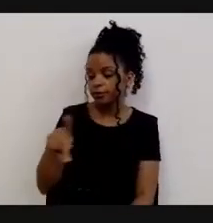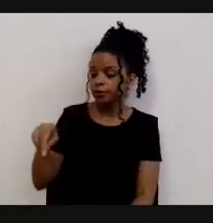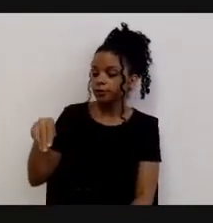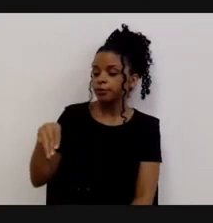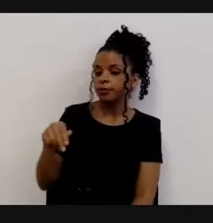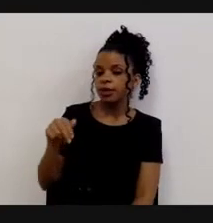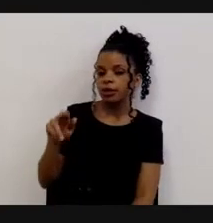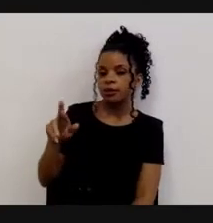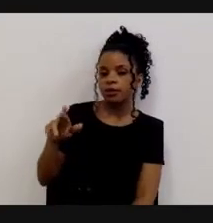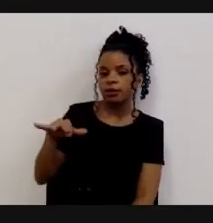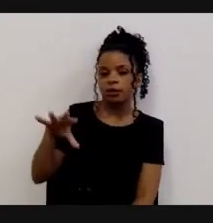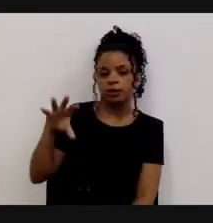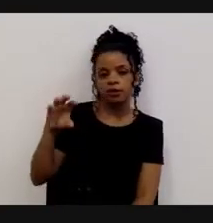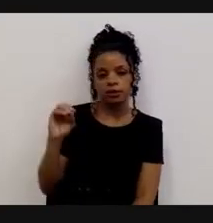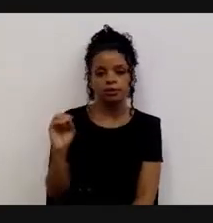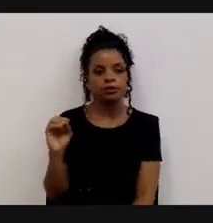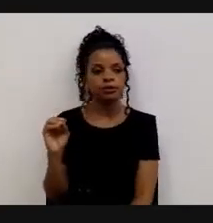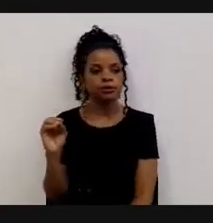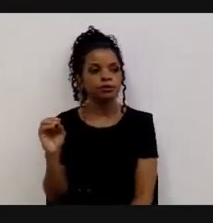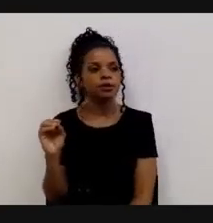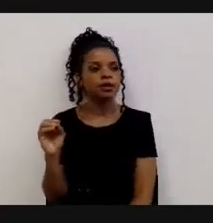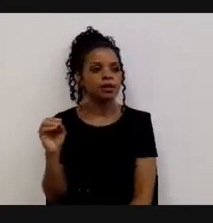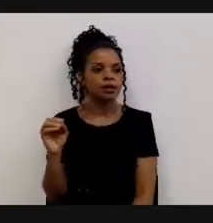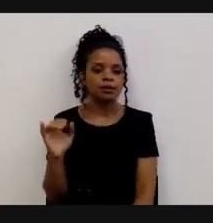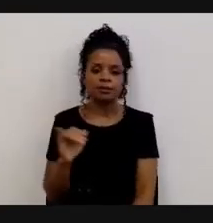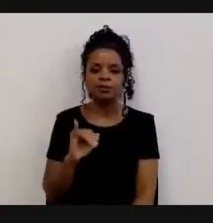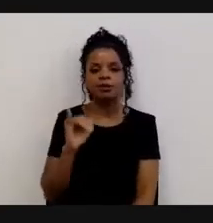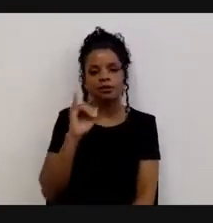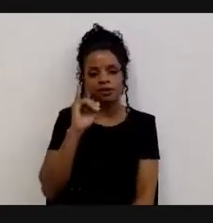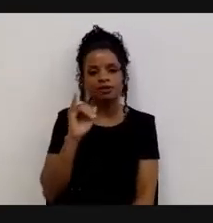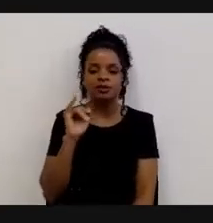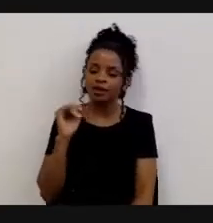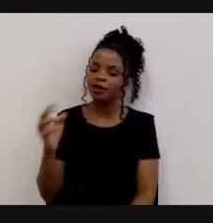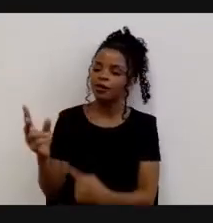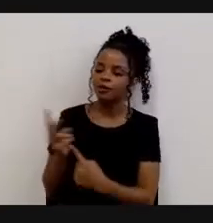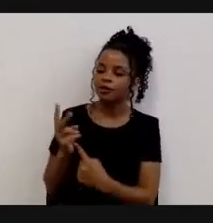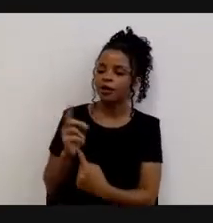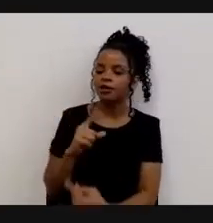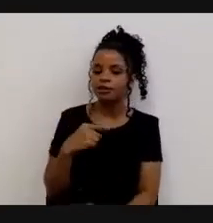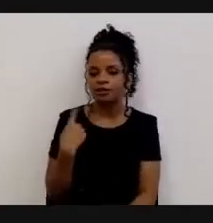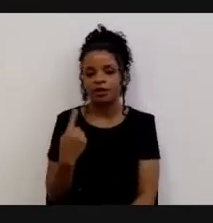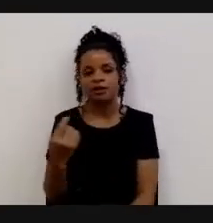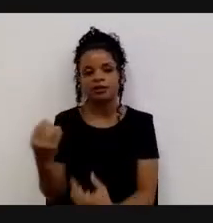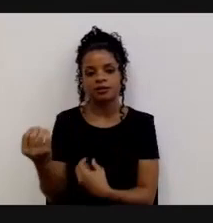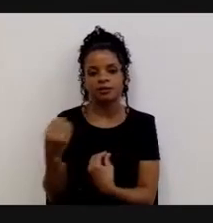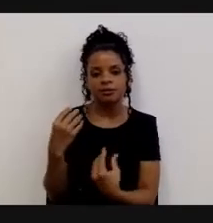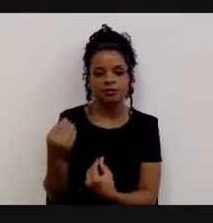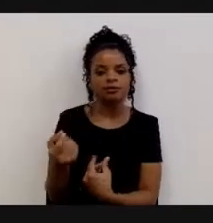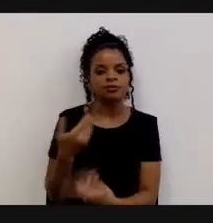professor Terezinho foi importante no processo aí, antes de cuidar da gente e mandar o material, é todo um procedimento